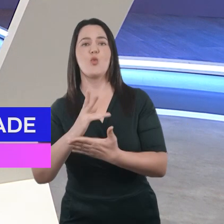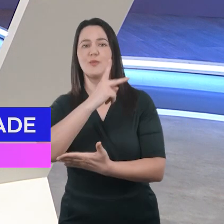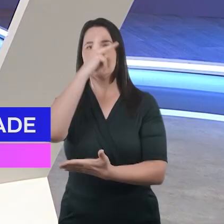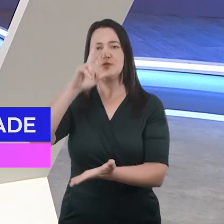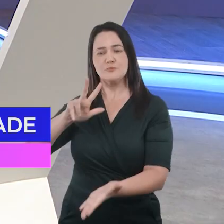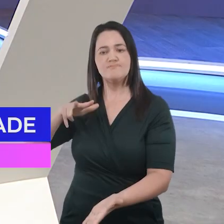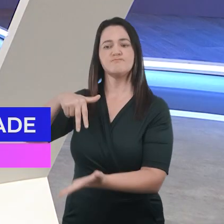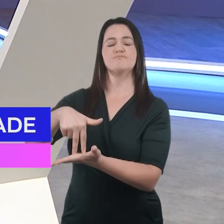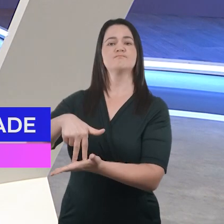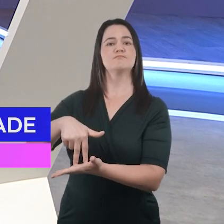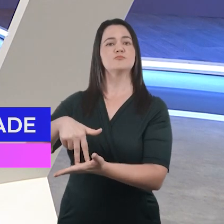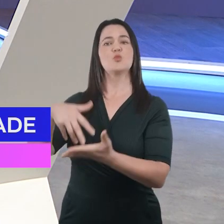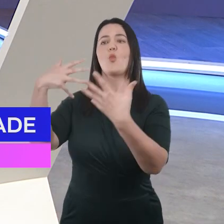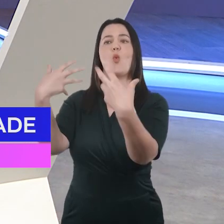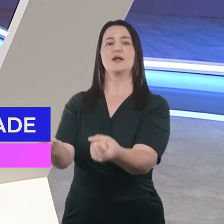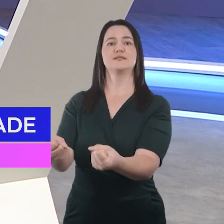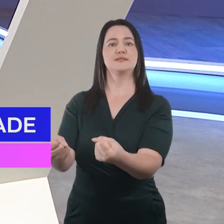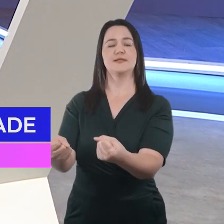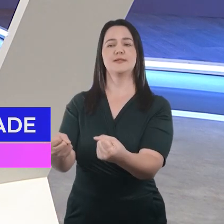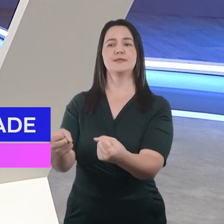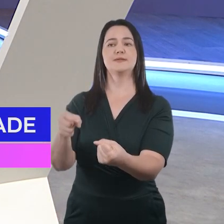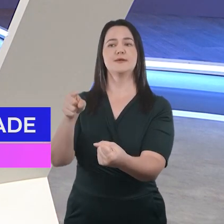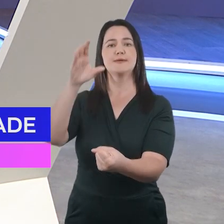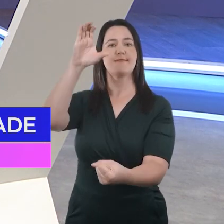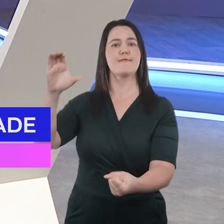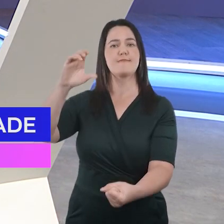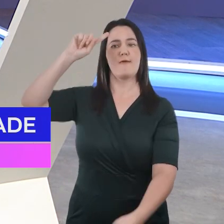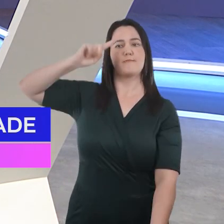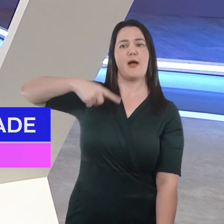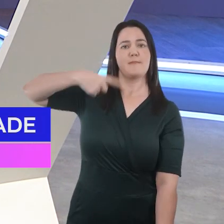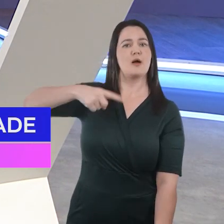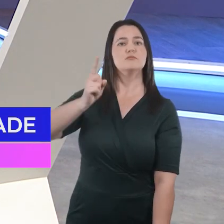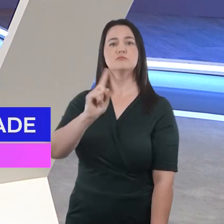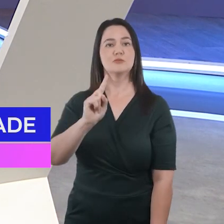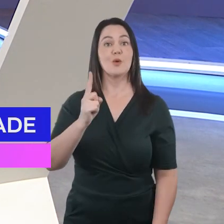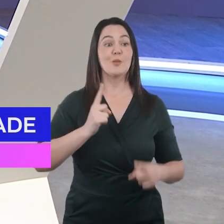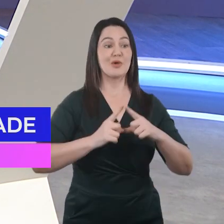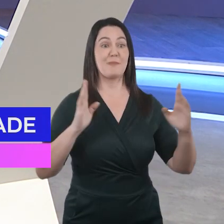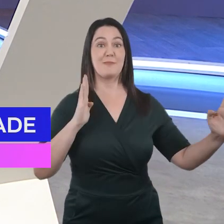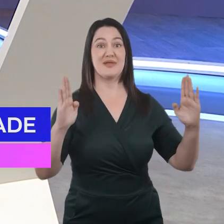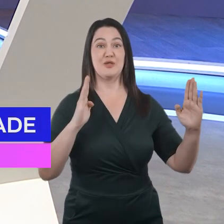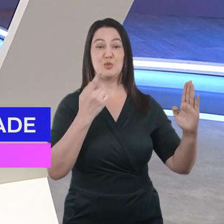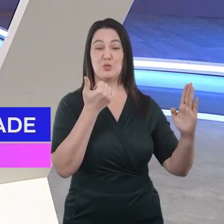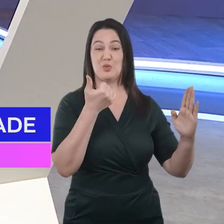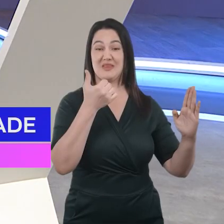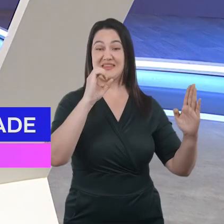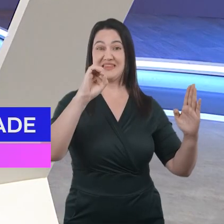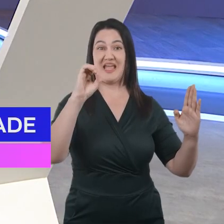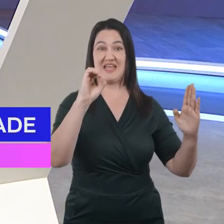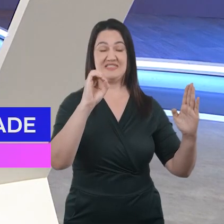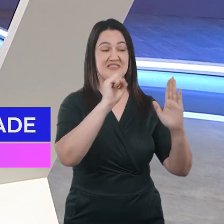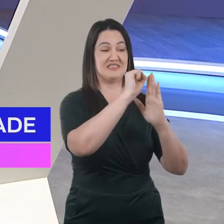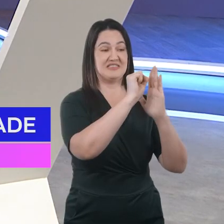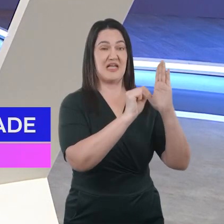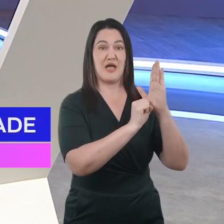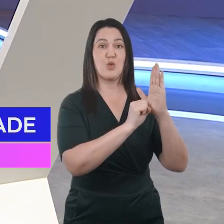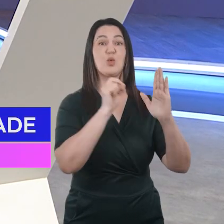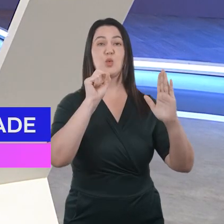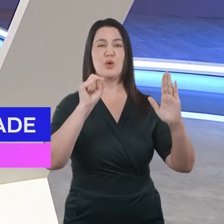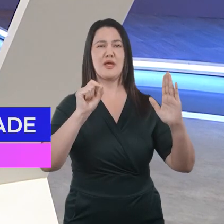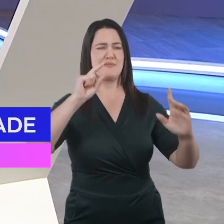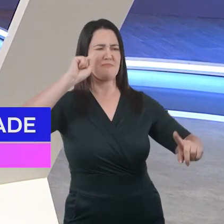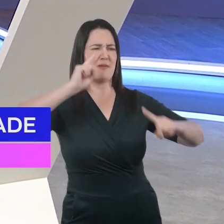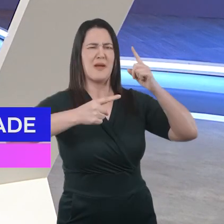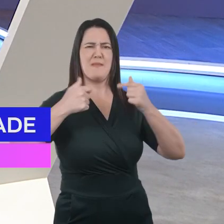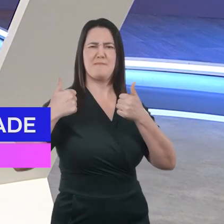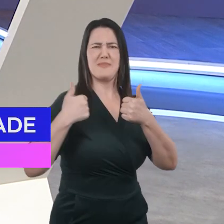se levantar, depois de 10 séculos na escuridão, 10 séculos de abandono, de paganismo,